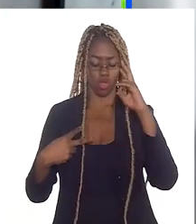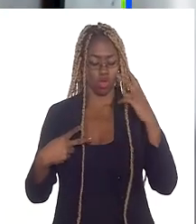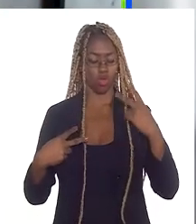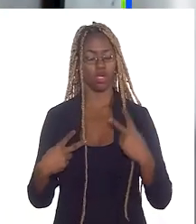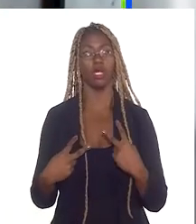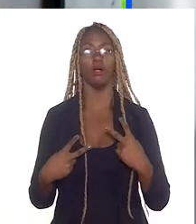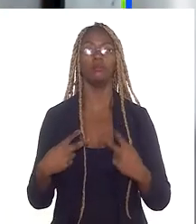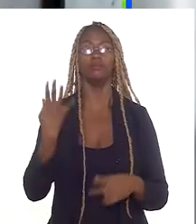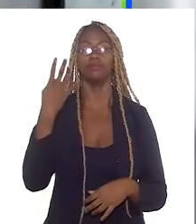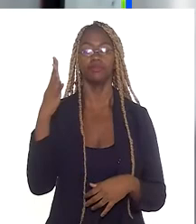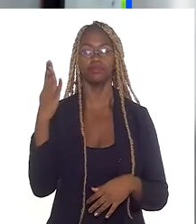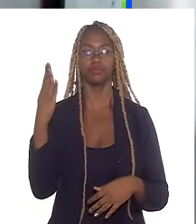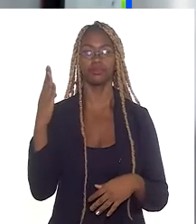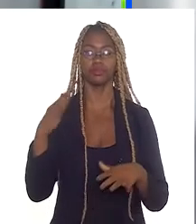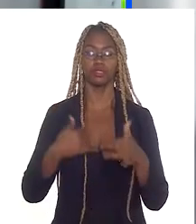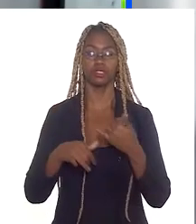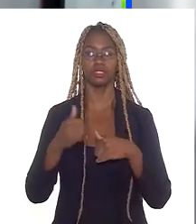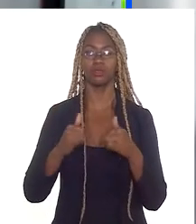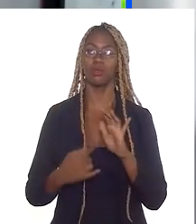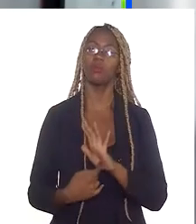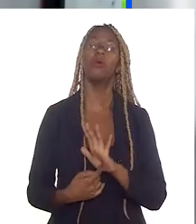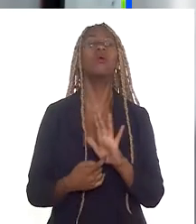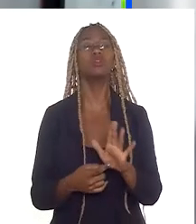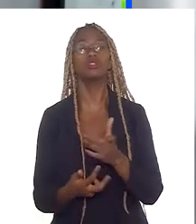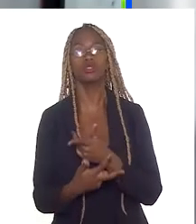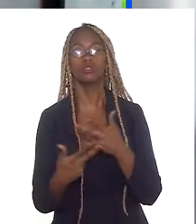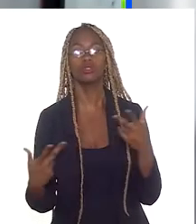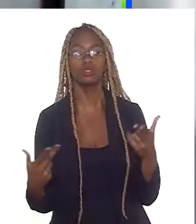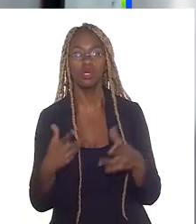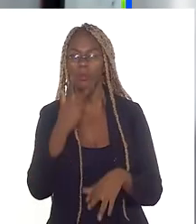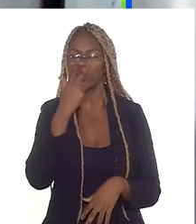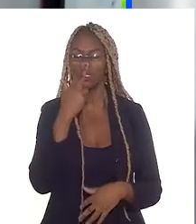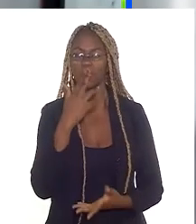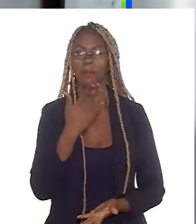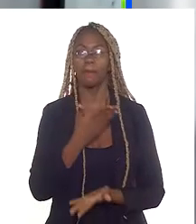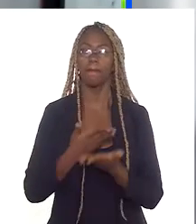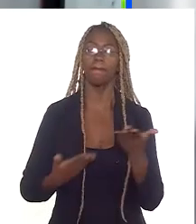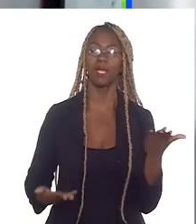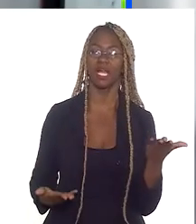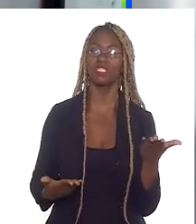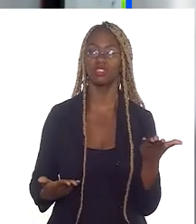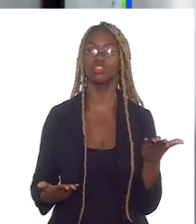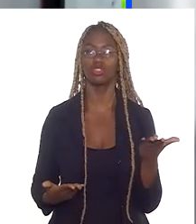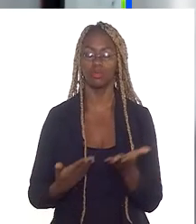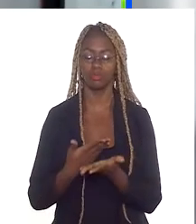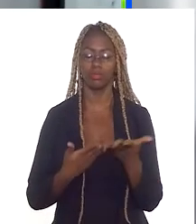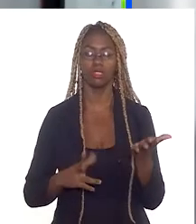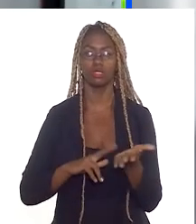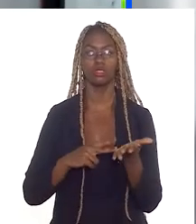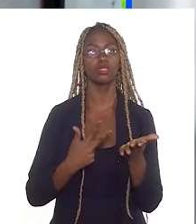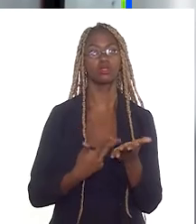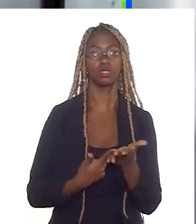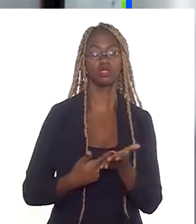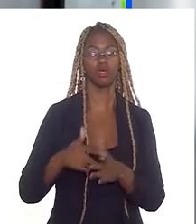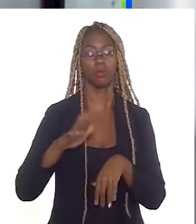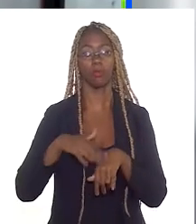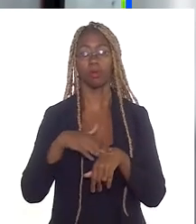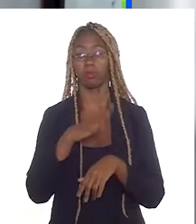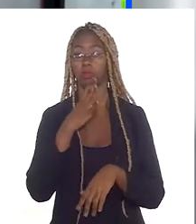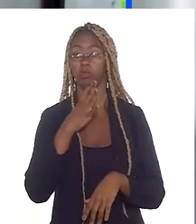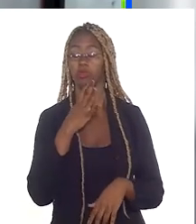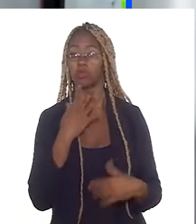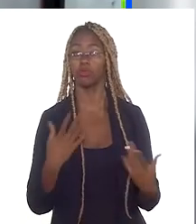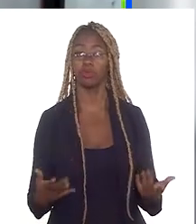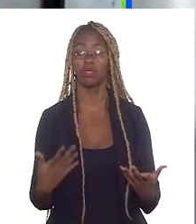cabelo também trouxe aí a uma coisa muito batida que às vezes até se perde de do seu próprio sentido que é o autoconhecimento é